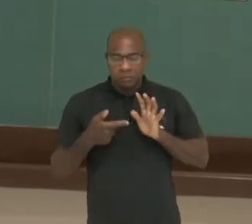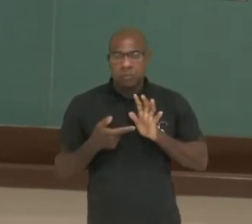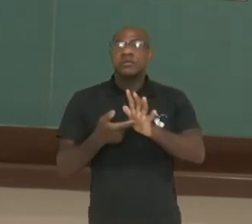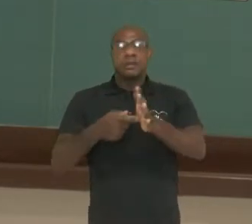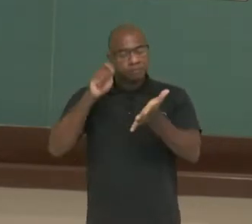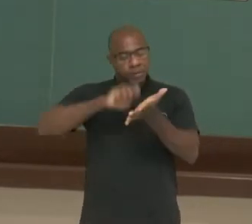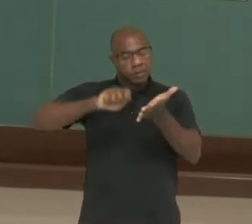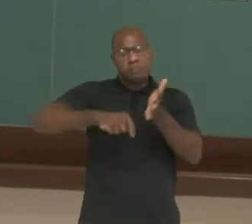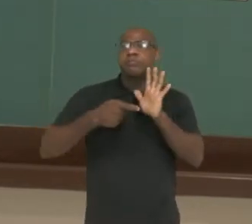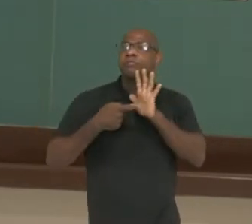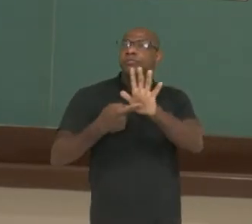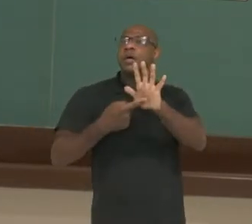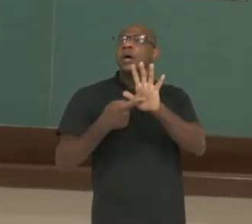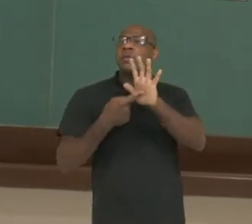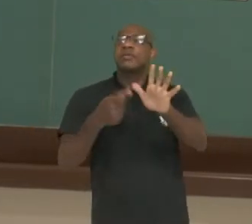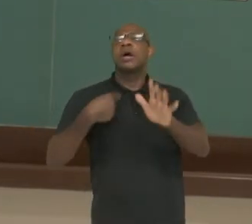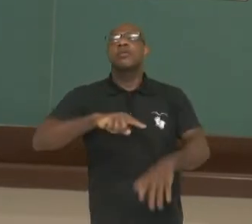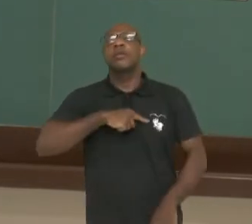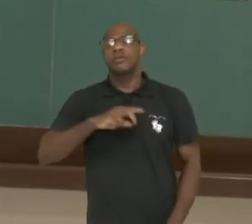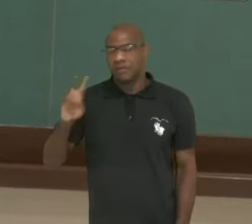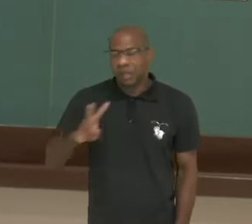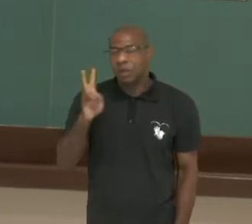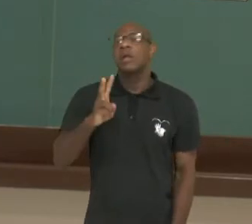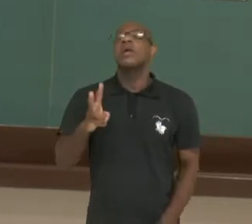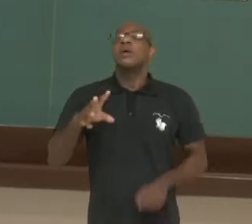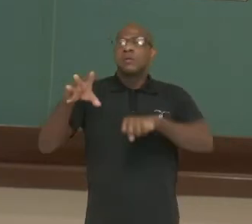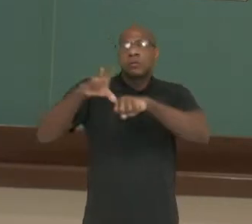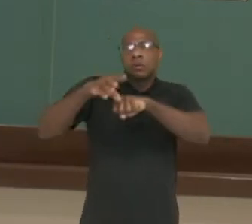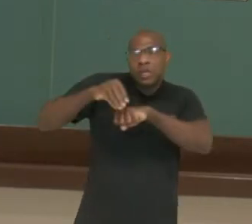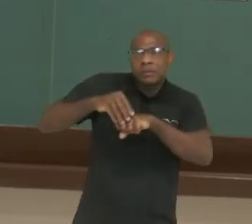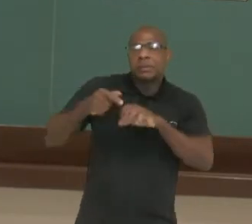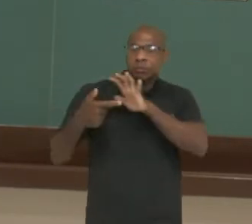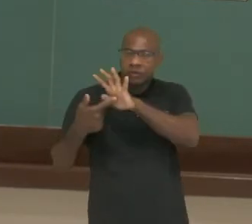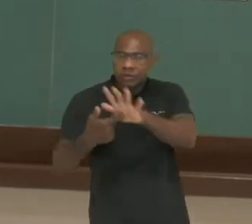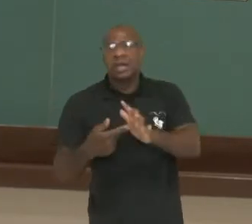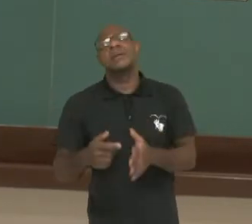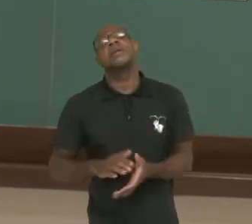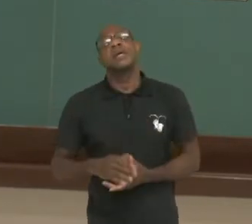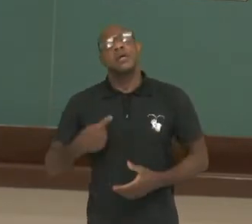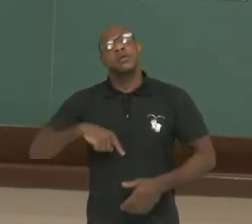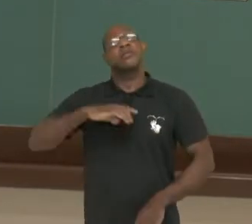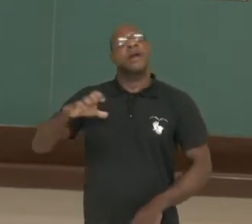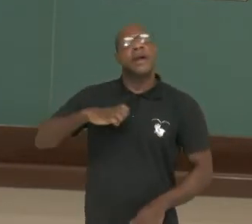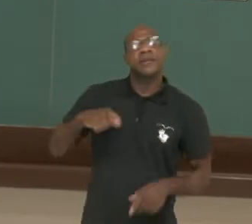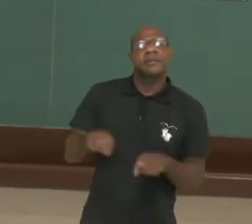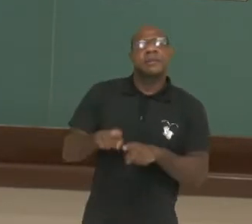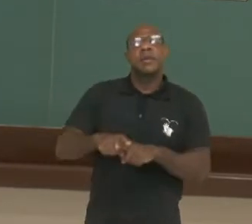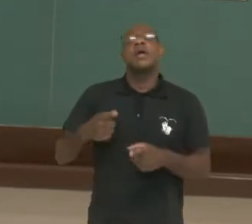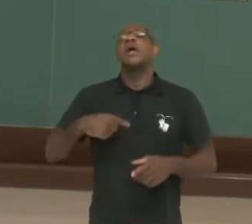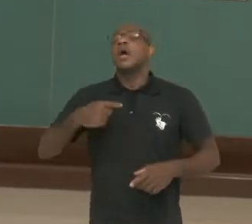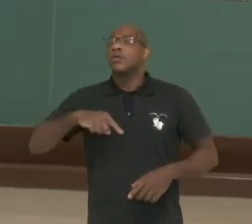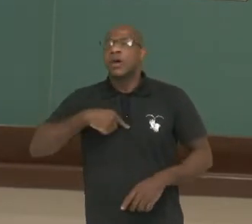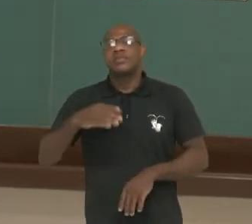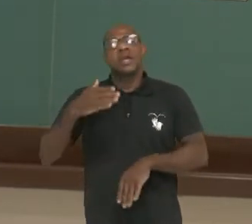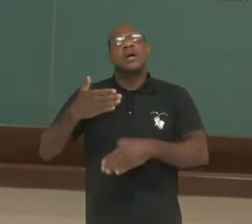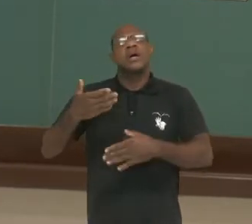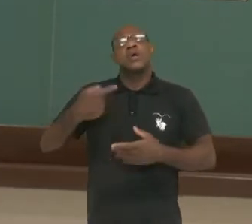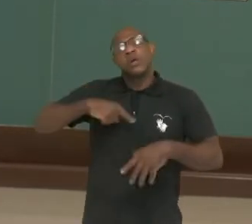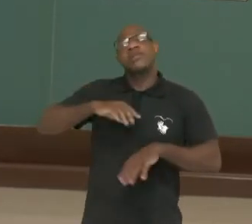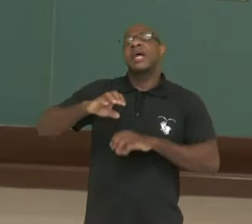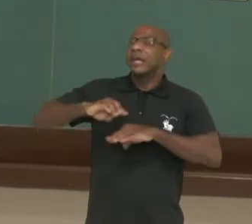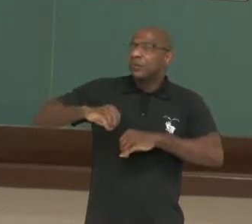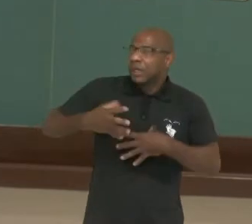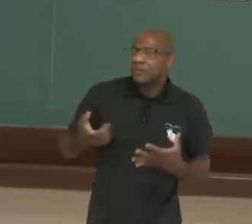é expressar os nossos valores, os nossos princípios éticos, aquilo que a gente aprendeu ao longo da nossa existência nos mais